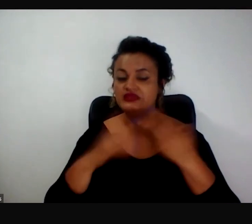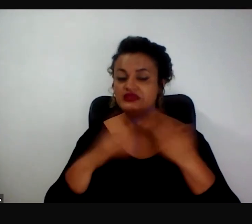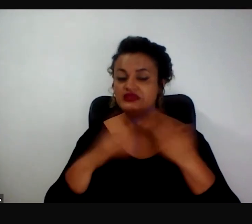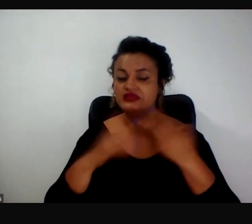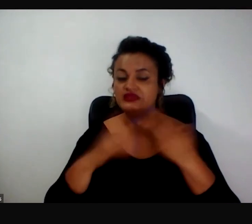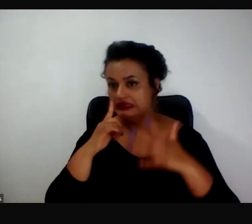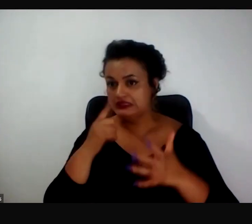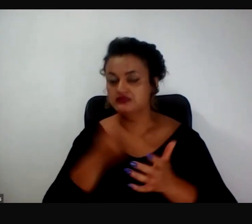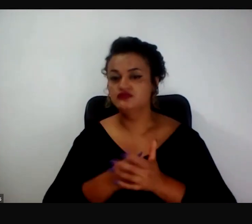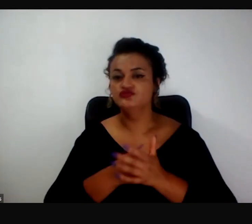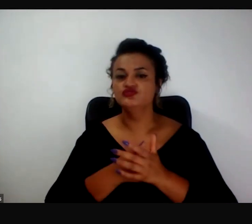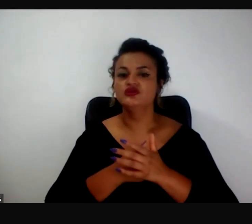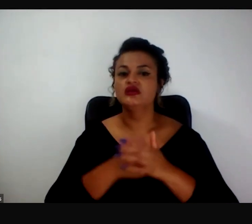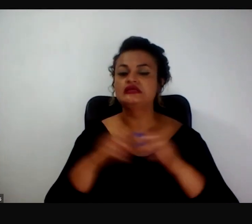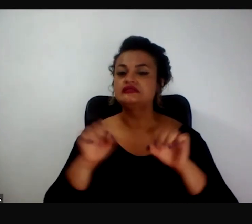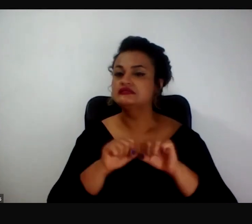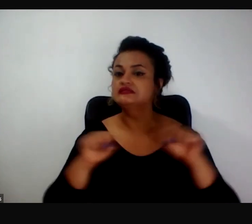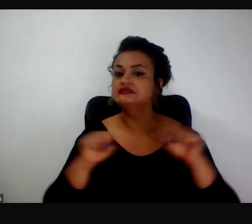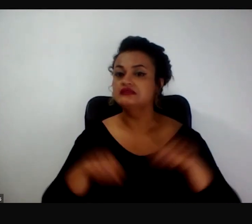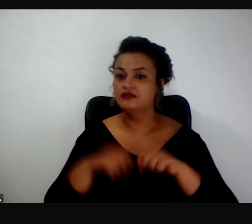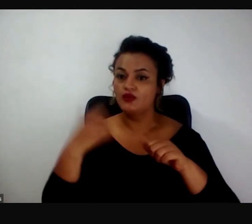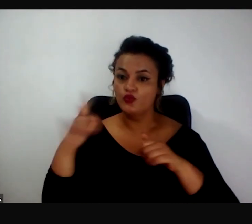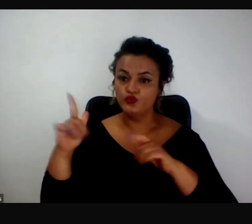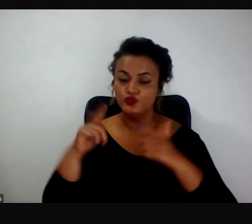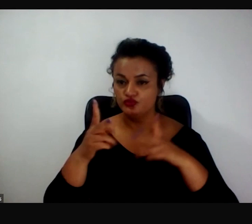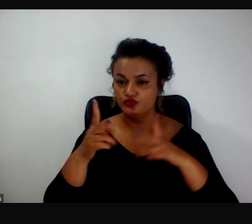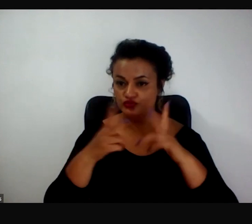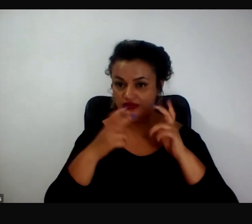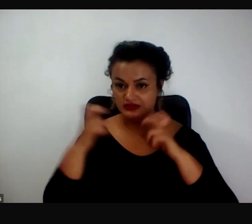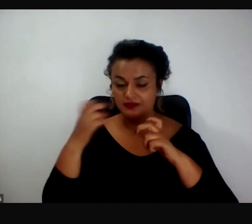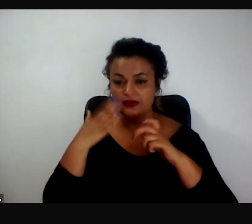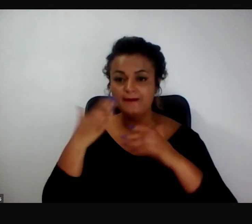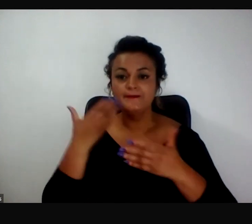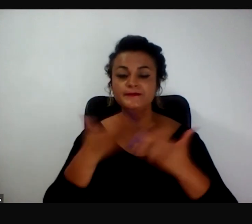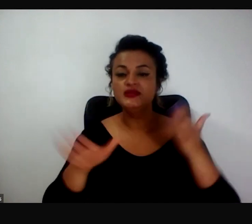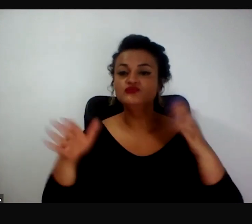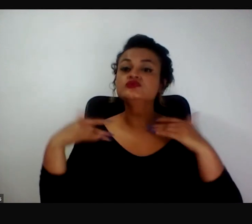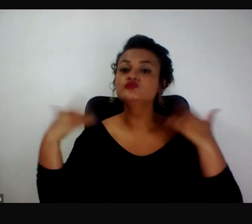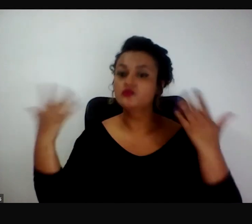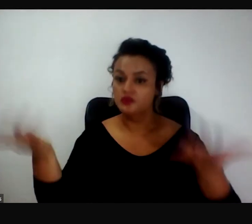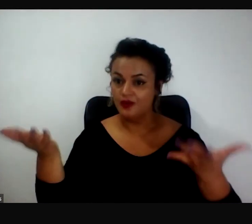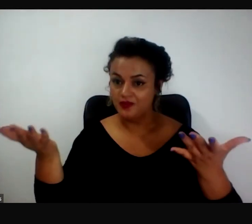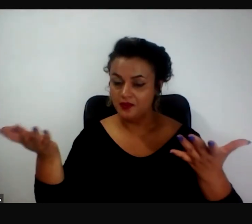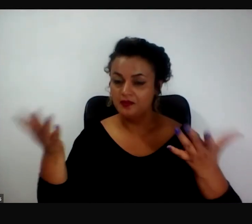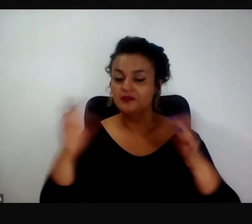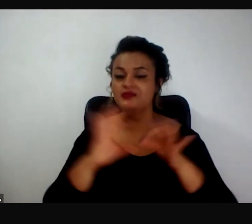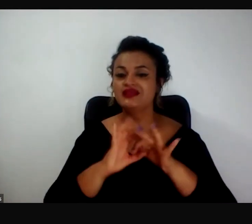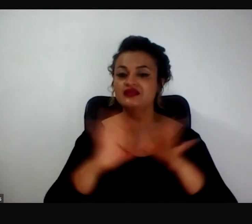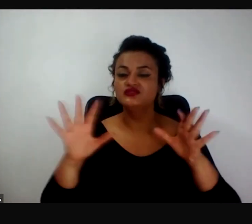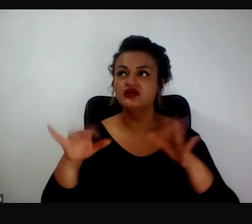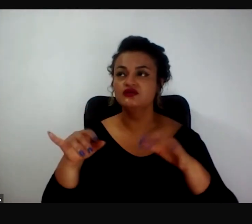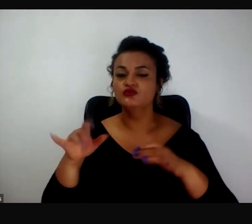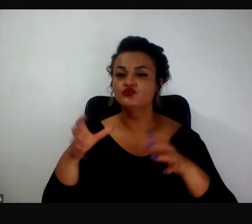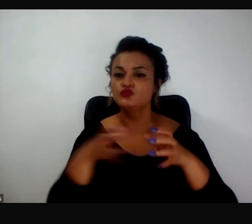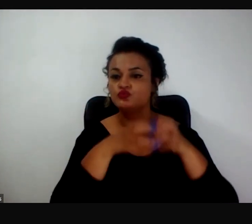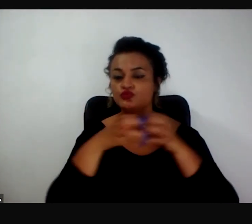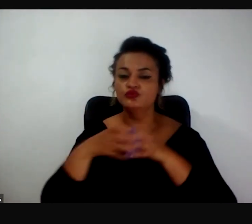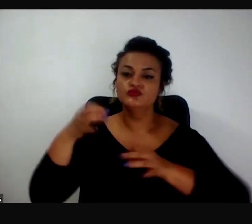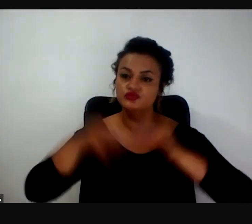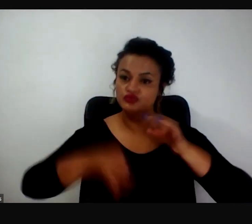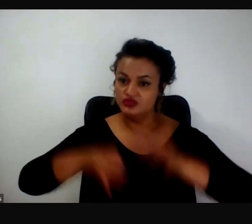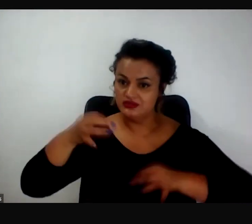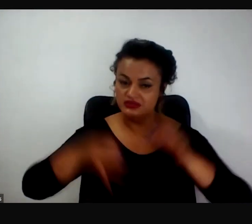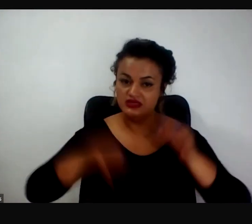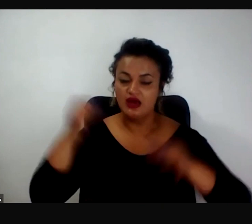estabelecer outro sistema de prejudicialidade para permitir que os órgãos judiciais que